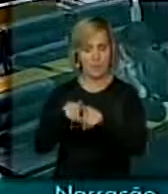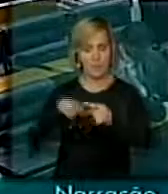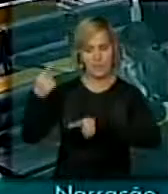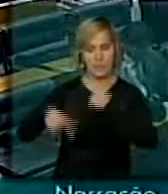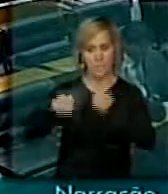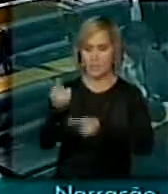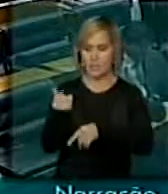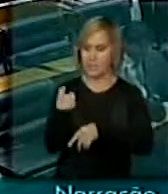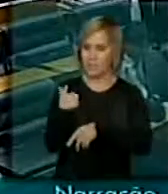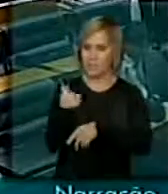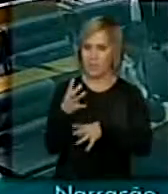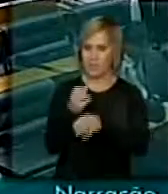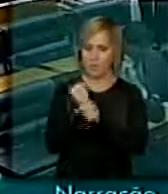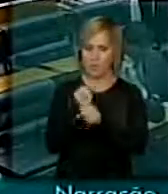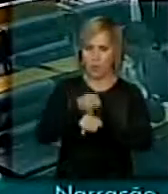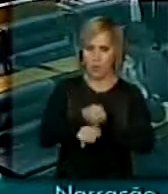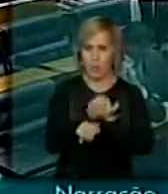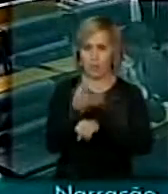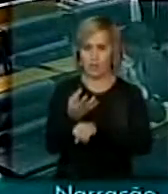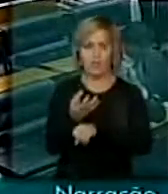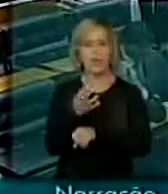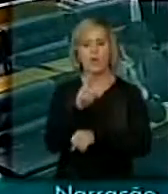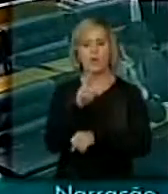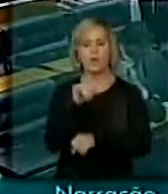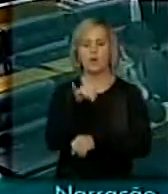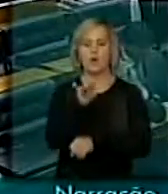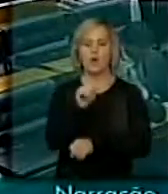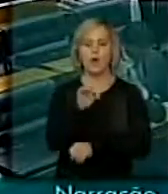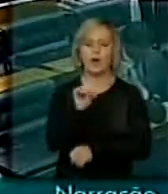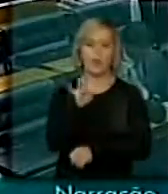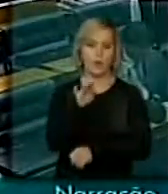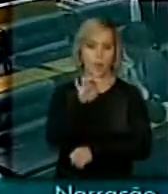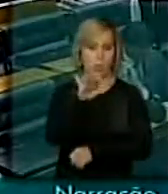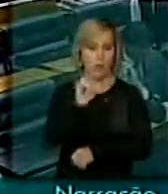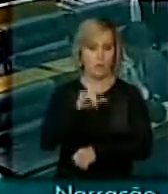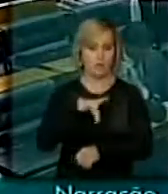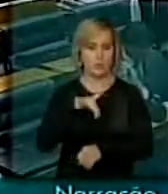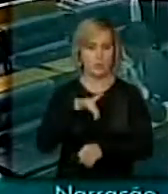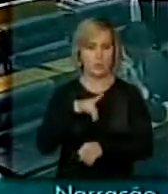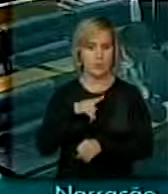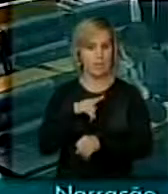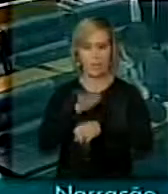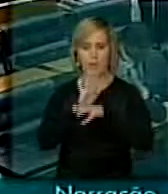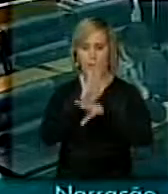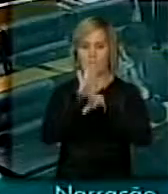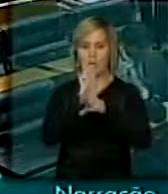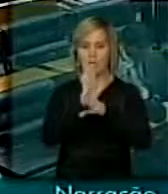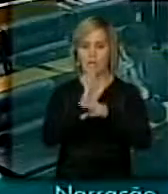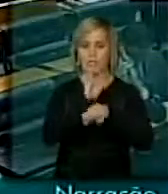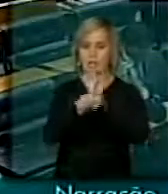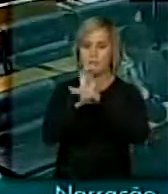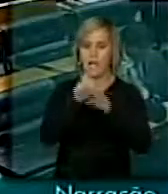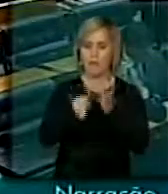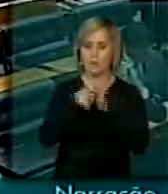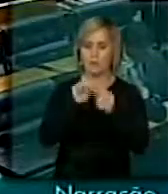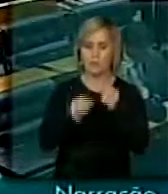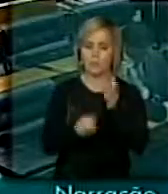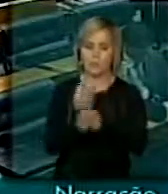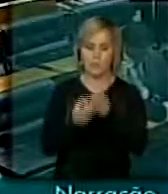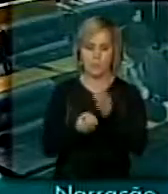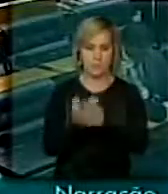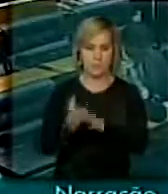da Petrobras na camada do pré-sal, uma divisão que não favorece os estados produtores.